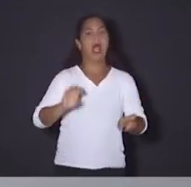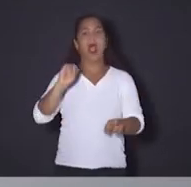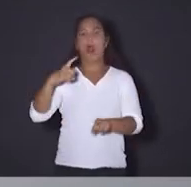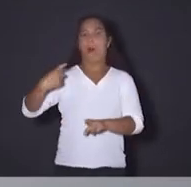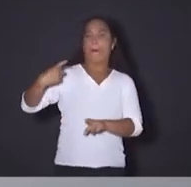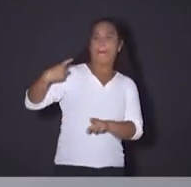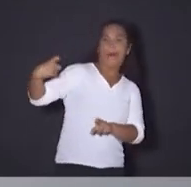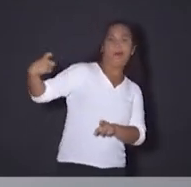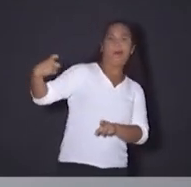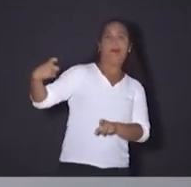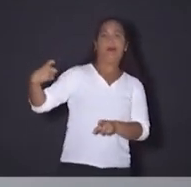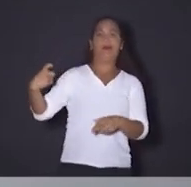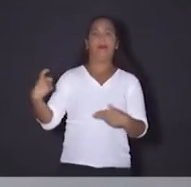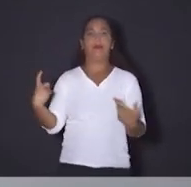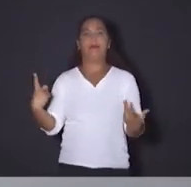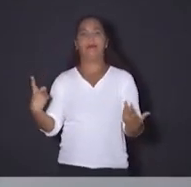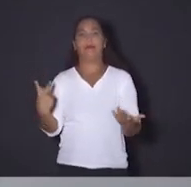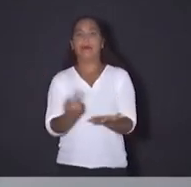perdida